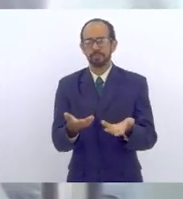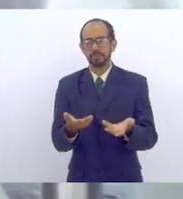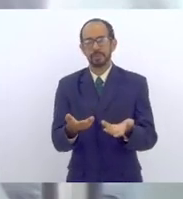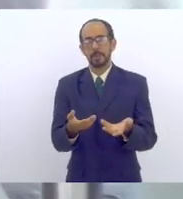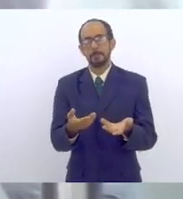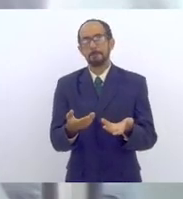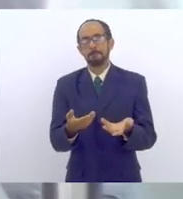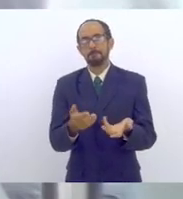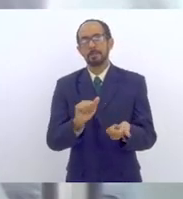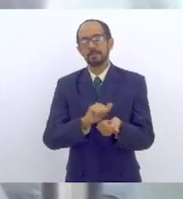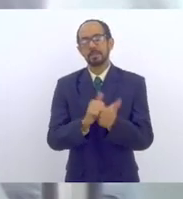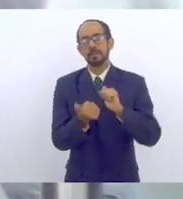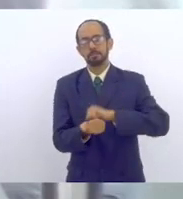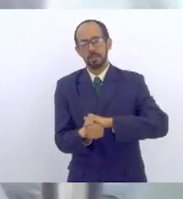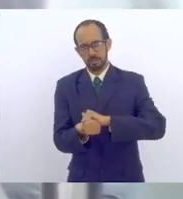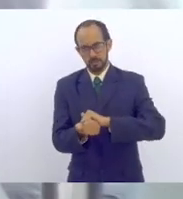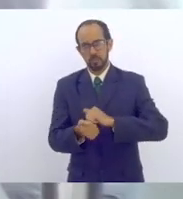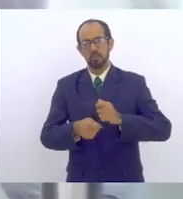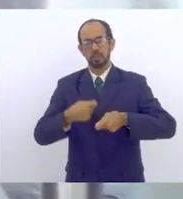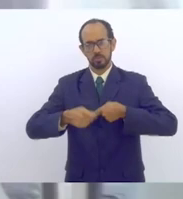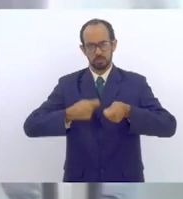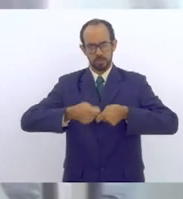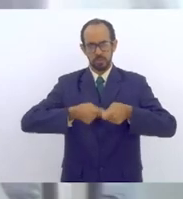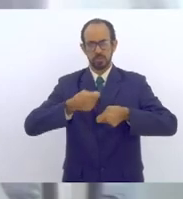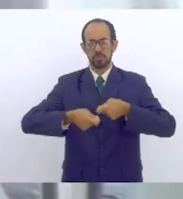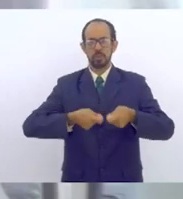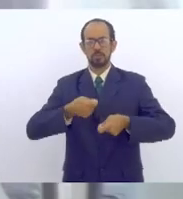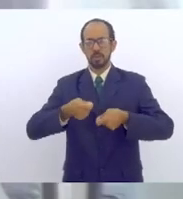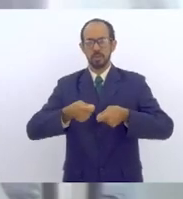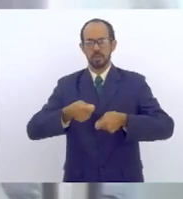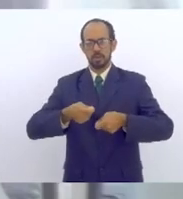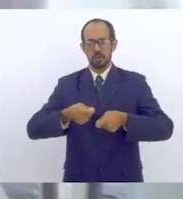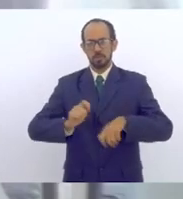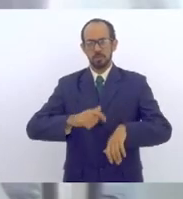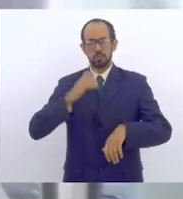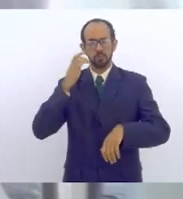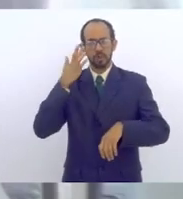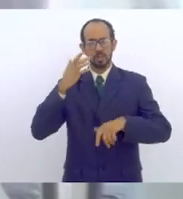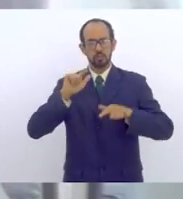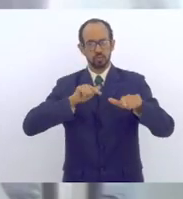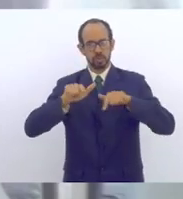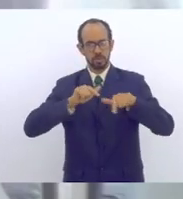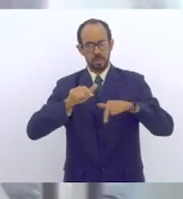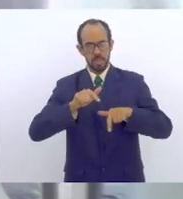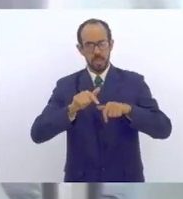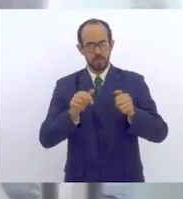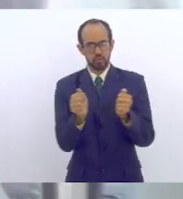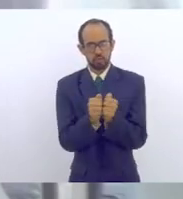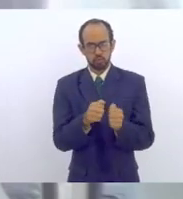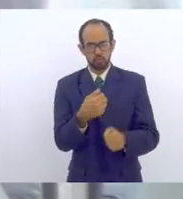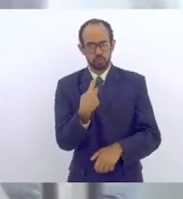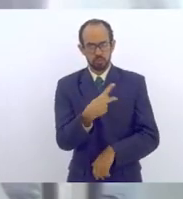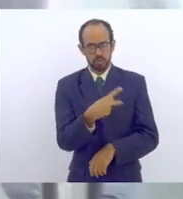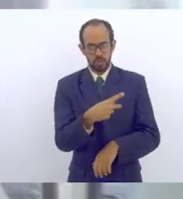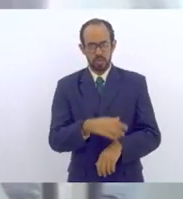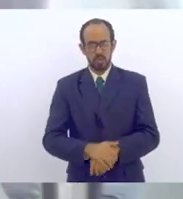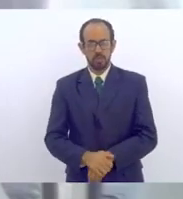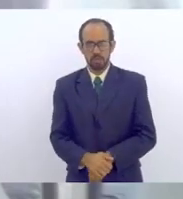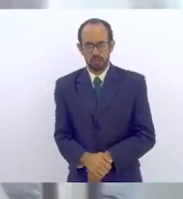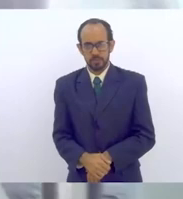rearranjo né administrativo é muito fácil trabalhar com ele o convite não faltou e